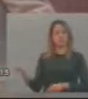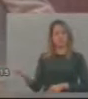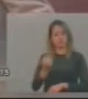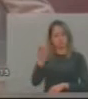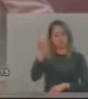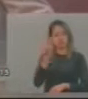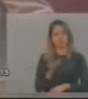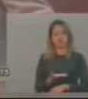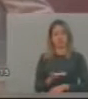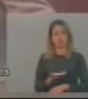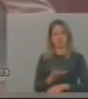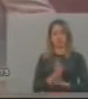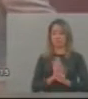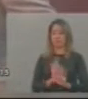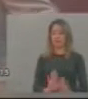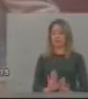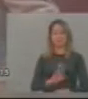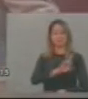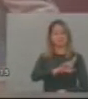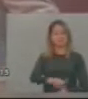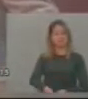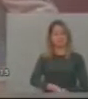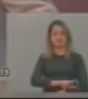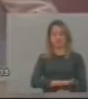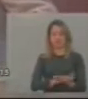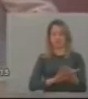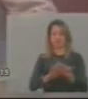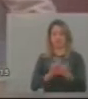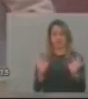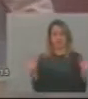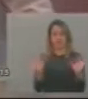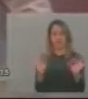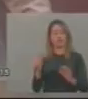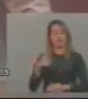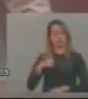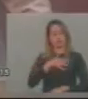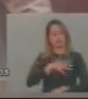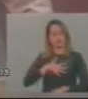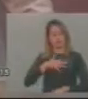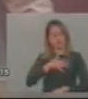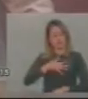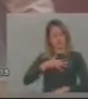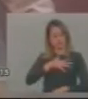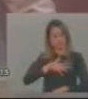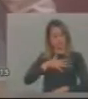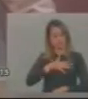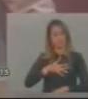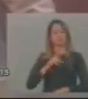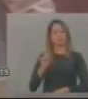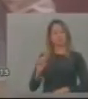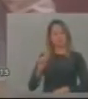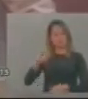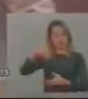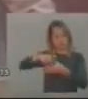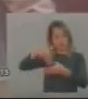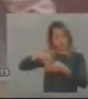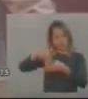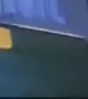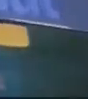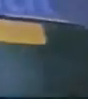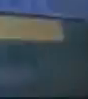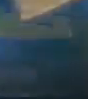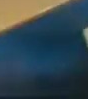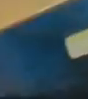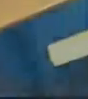entrância final. Ele destacou que a unidade judiciária é a mais antiga do interior cearense, que em 2016 completa 200 anos.